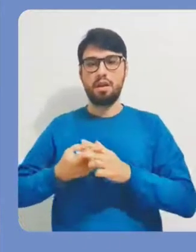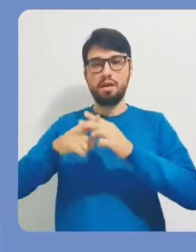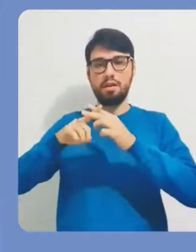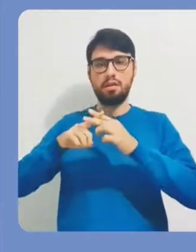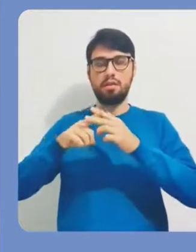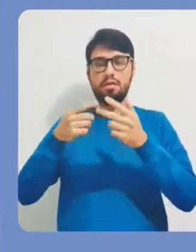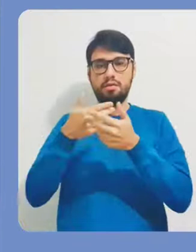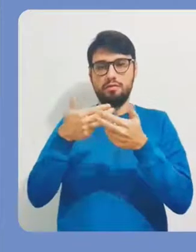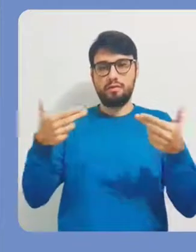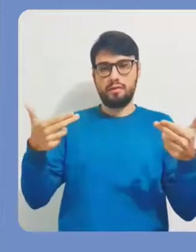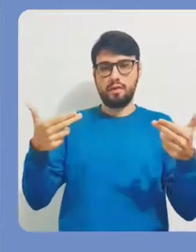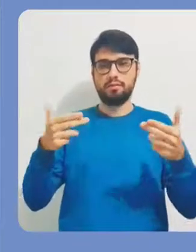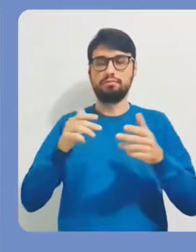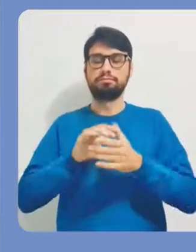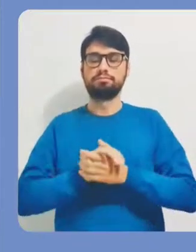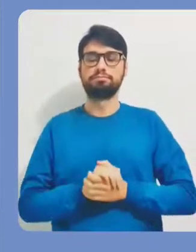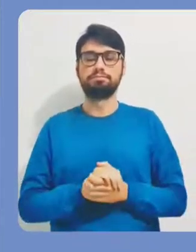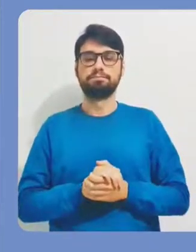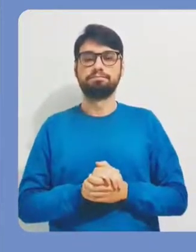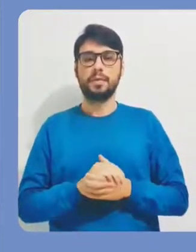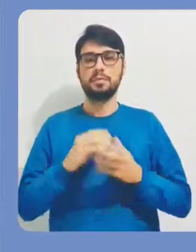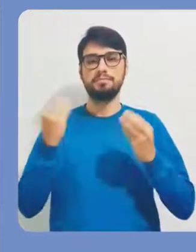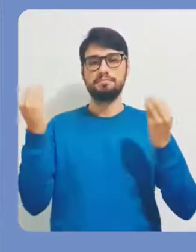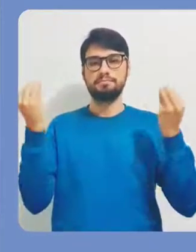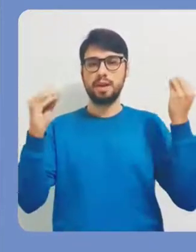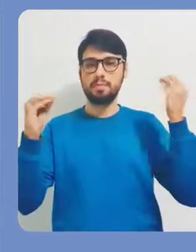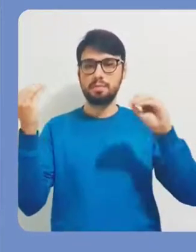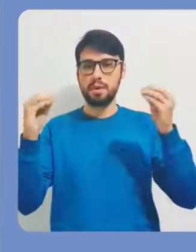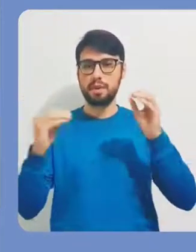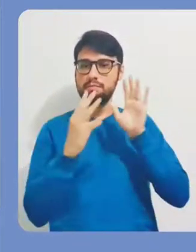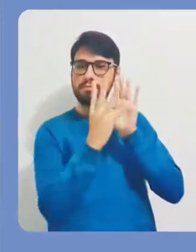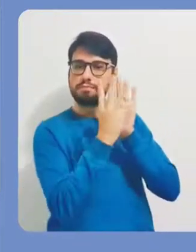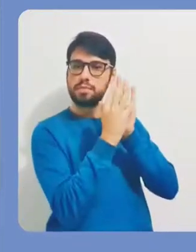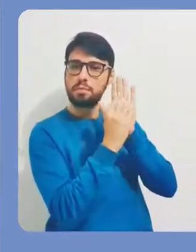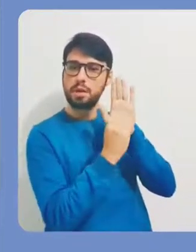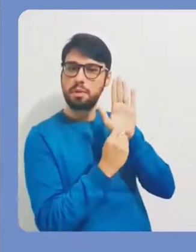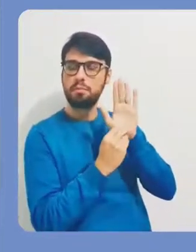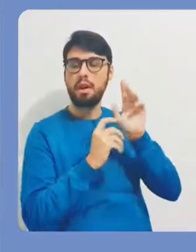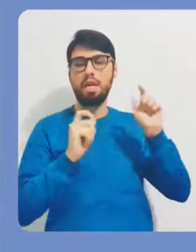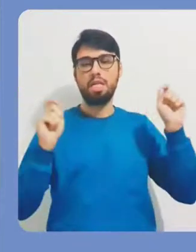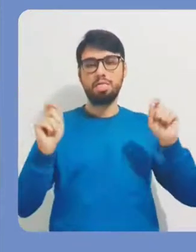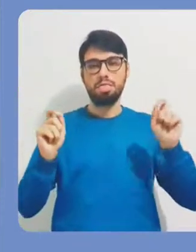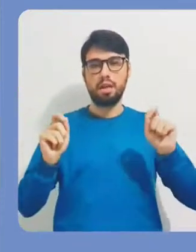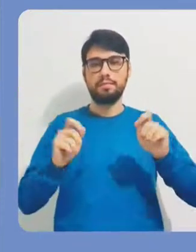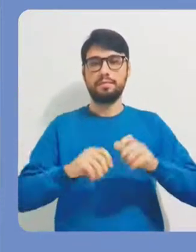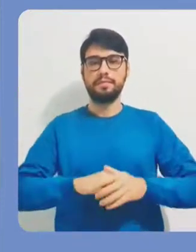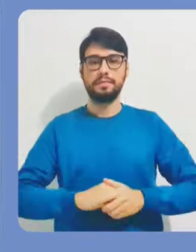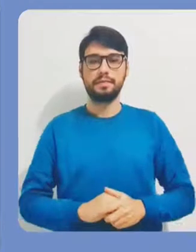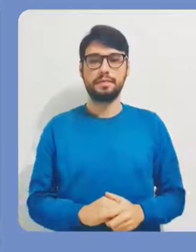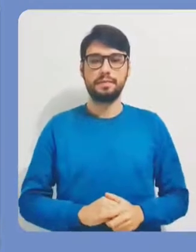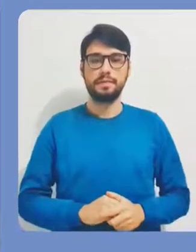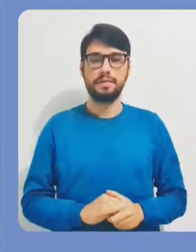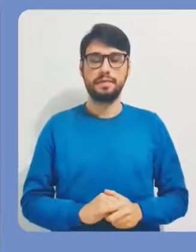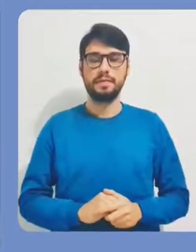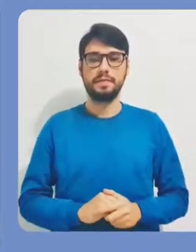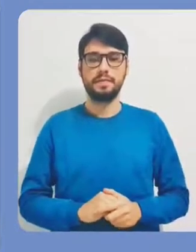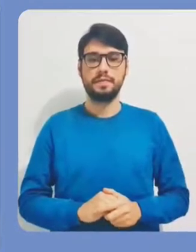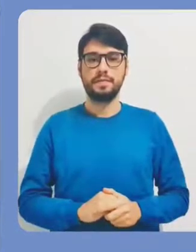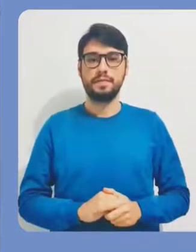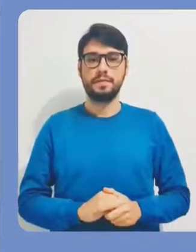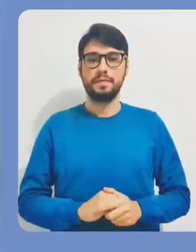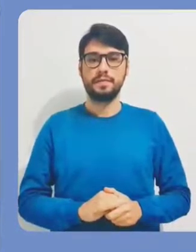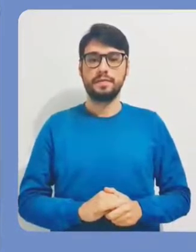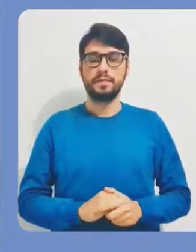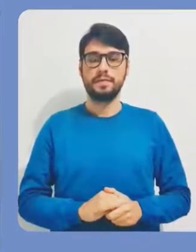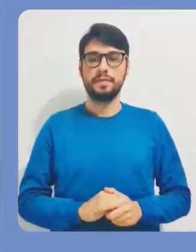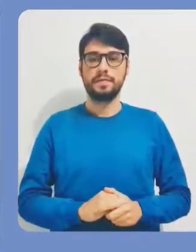muito parecido com os que a gente utiliza nos editores comerciais, como o Word, por exemplo. Então aqui vocês podem